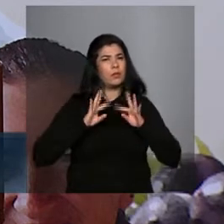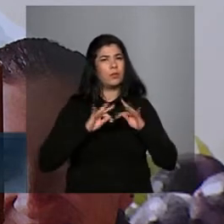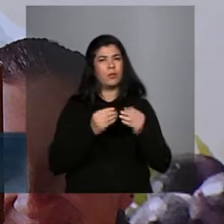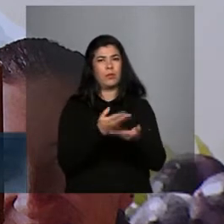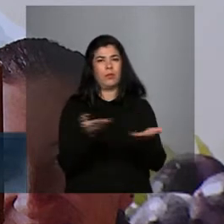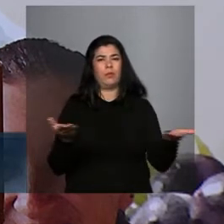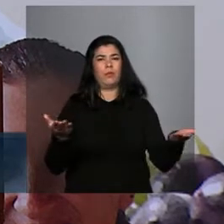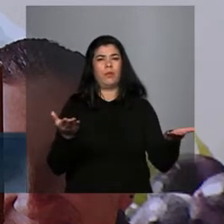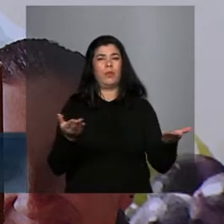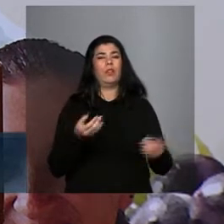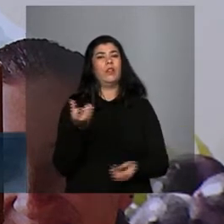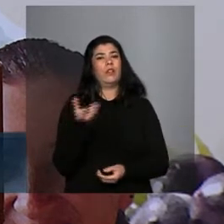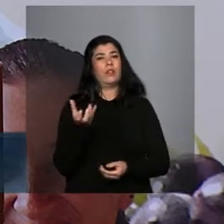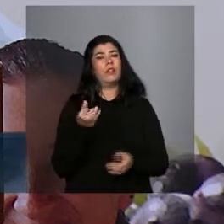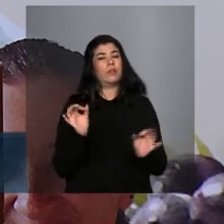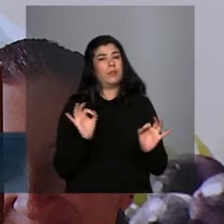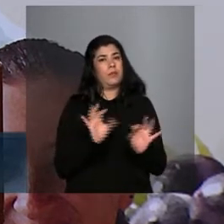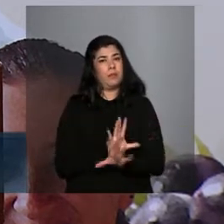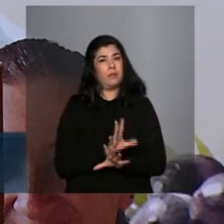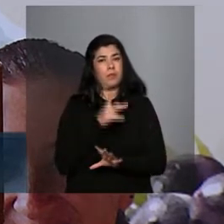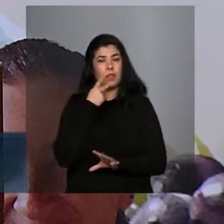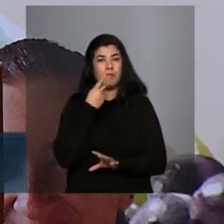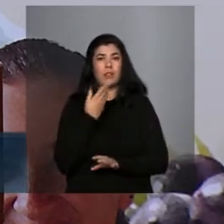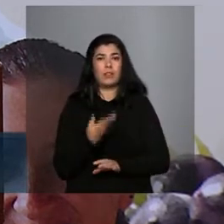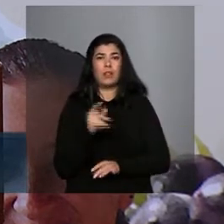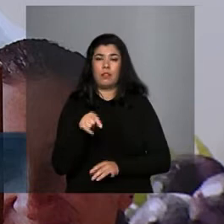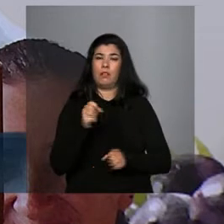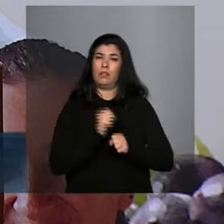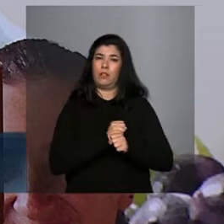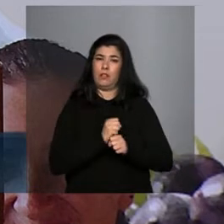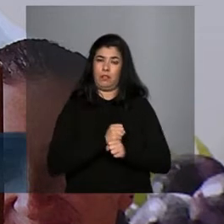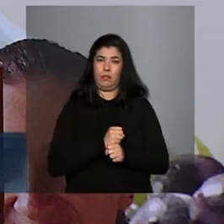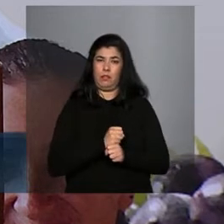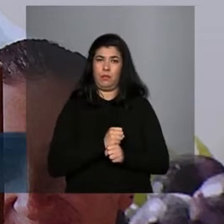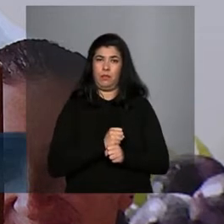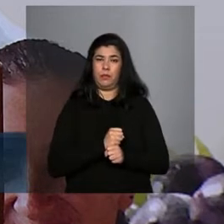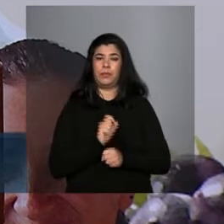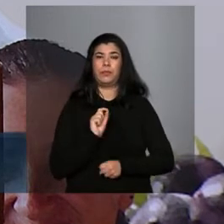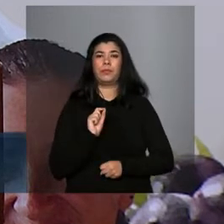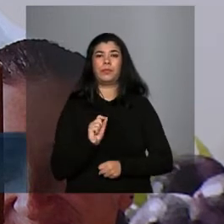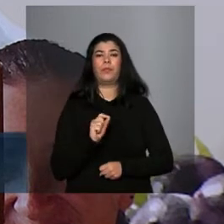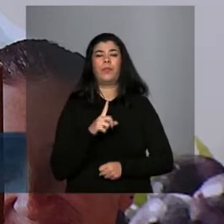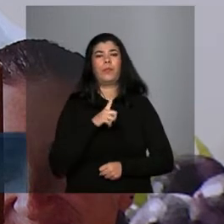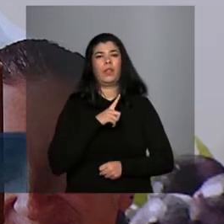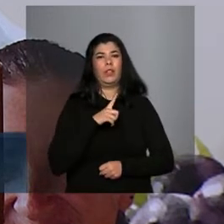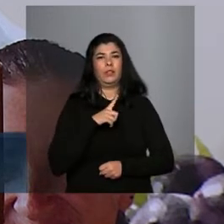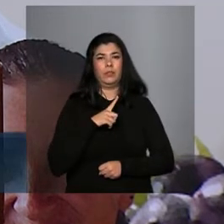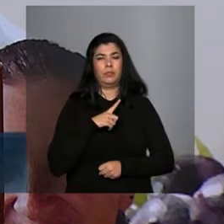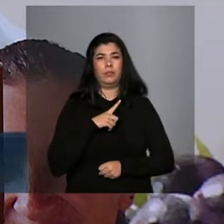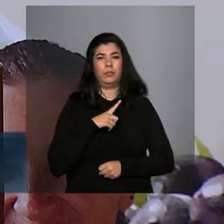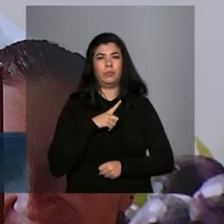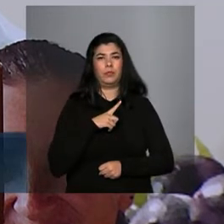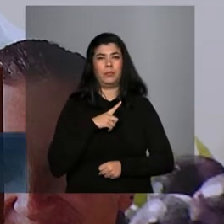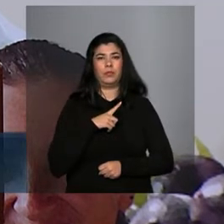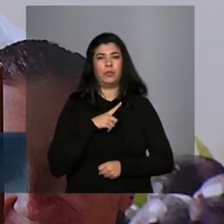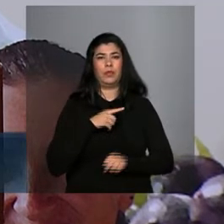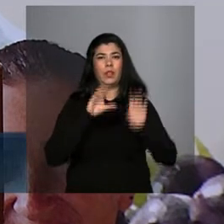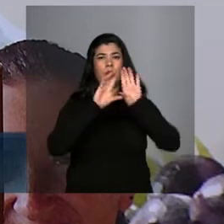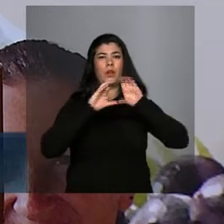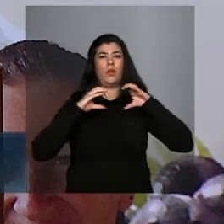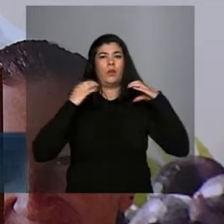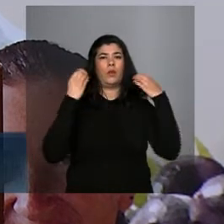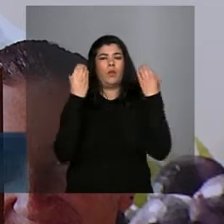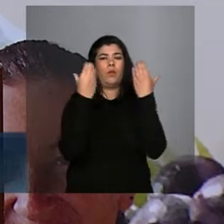vocês e quero encerrar dizendo, esse ano, que é o ano que tem a Conferência